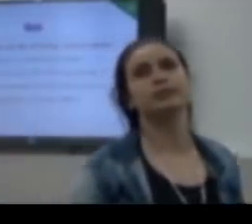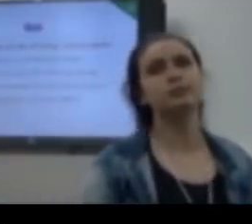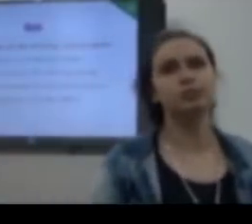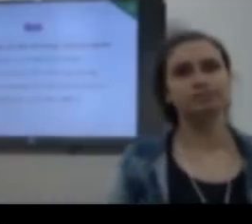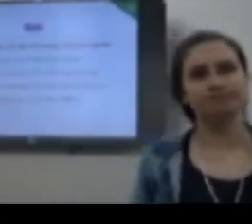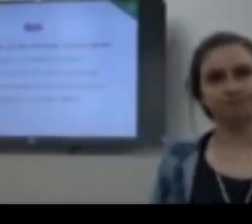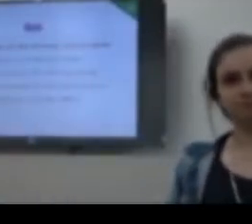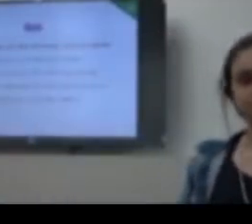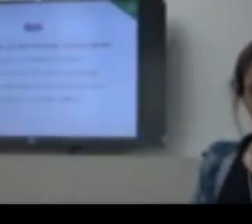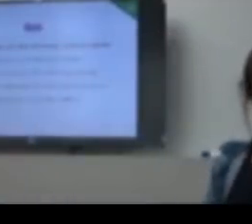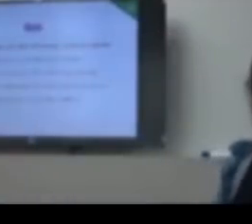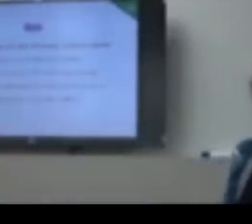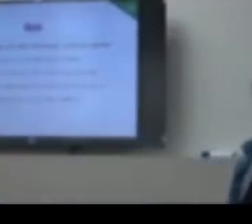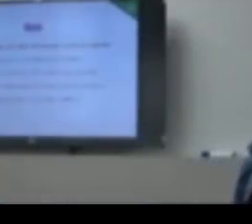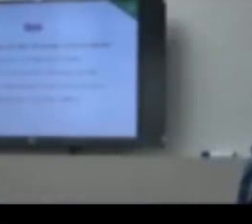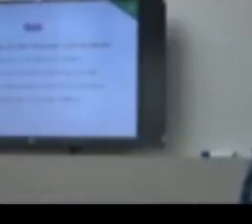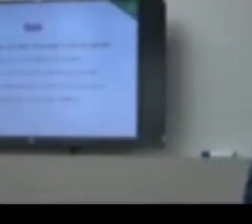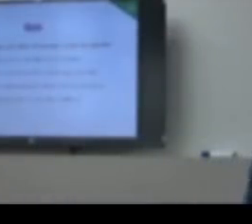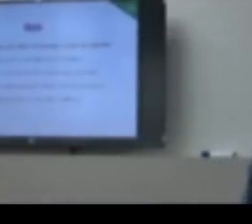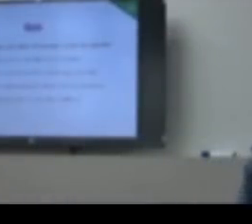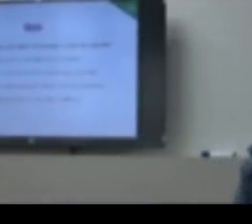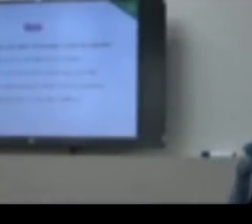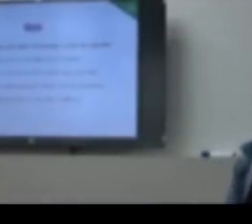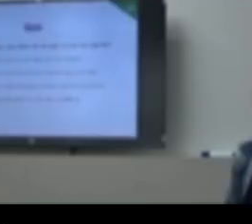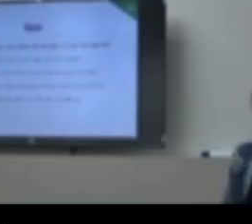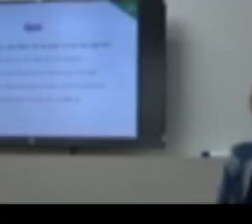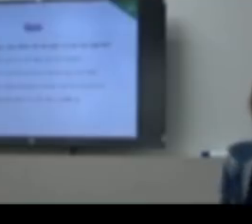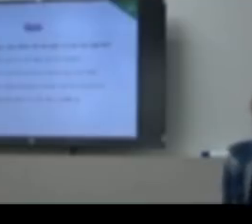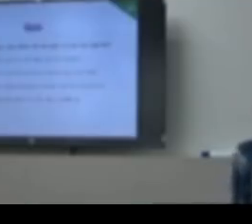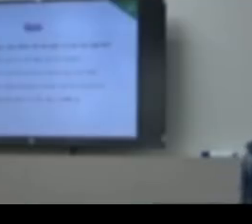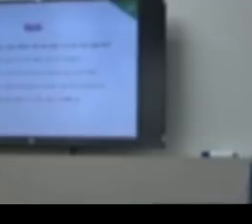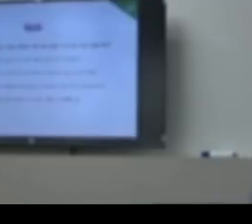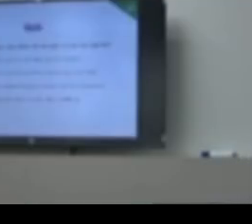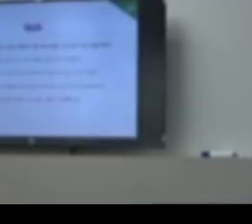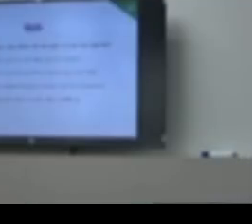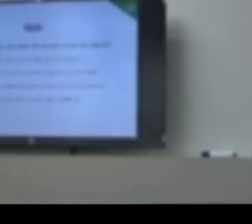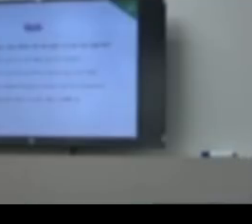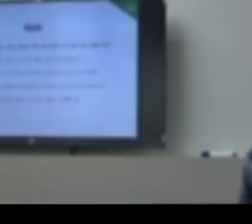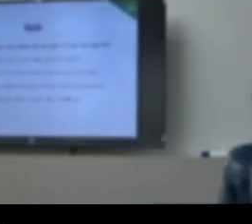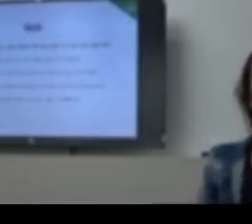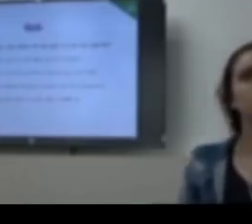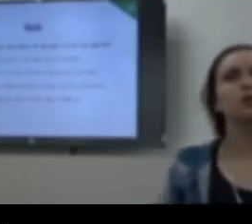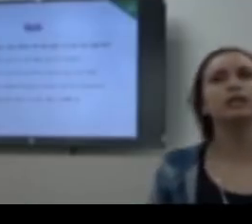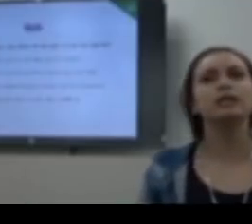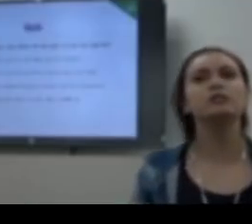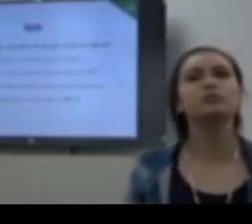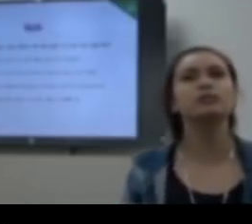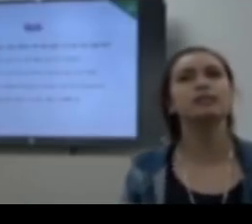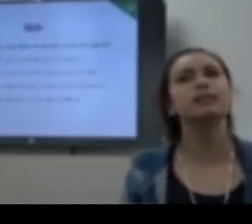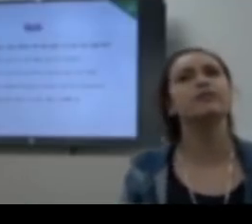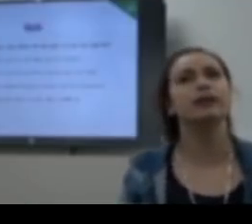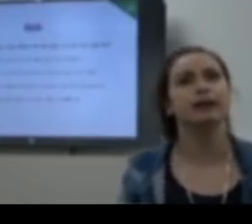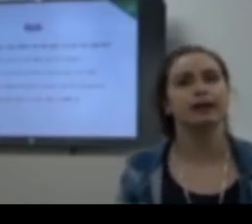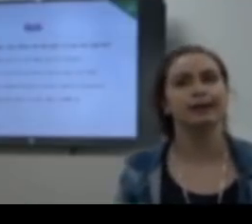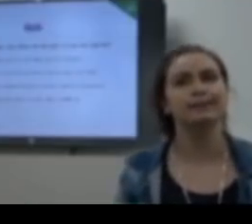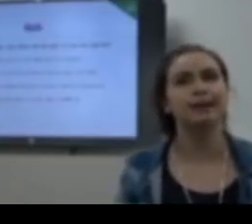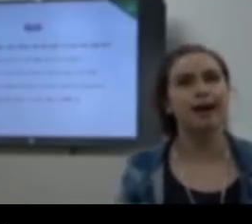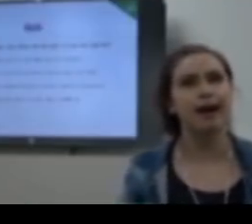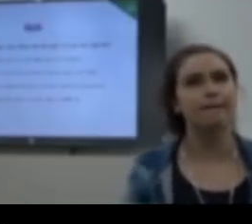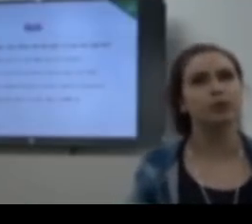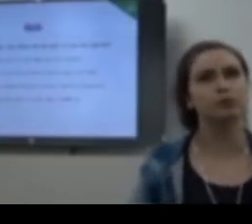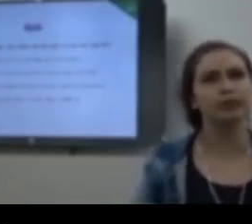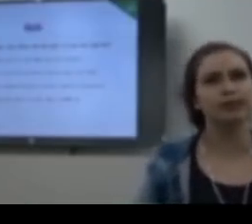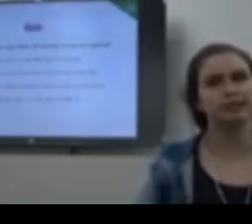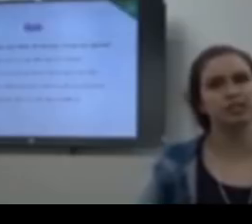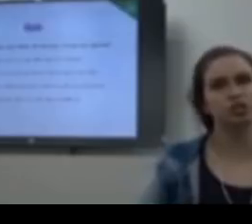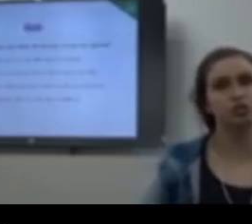Pronto, gente? Podemos? Então lá, Pantanal classificado como faixa de transição. O que isso significa?